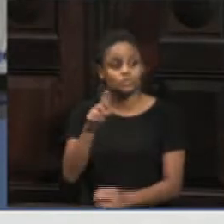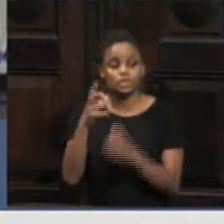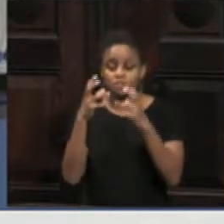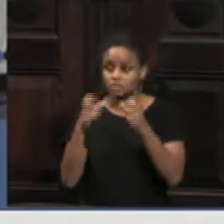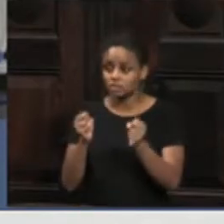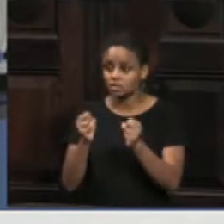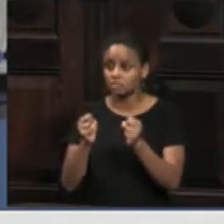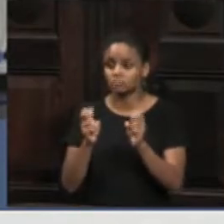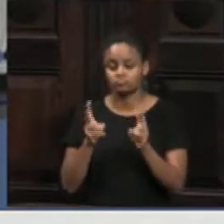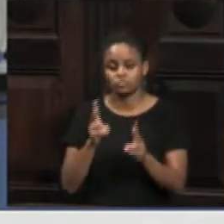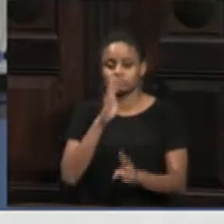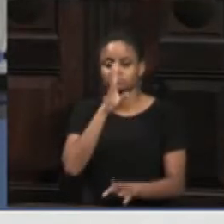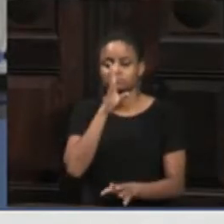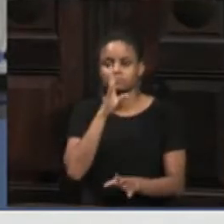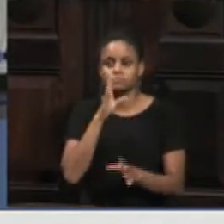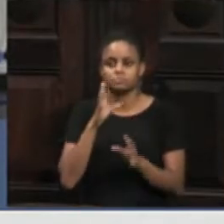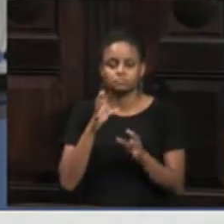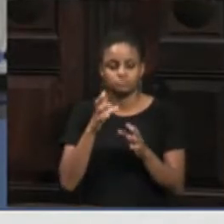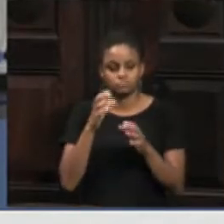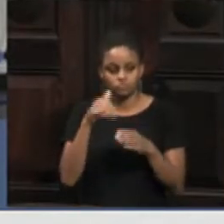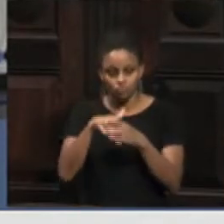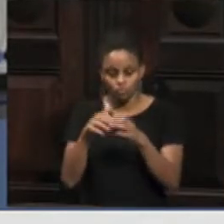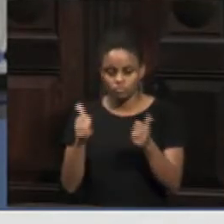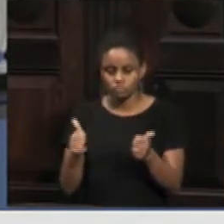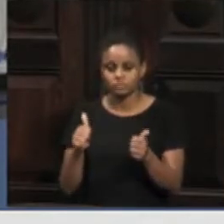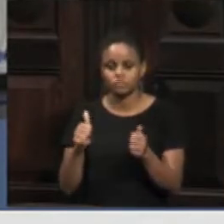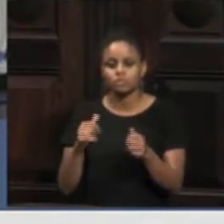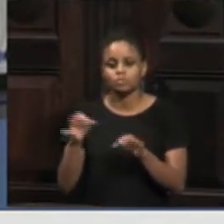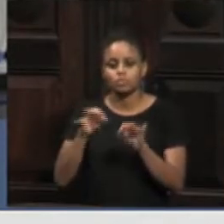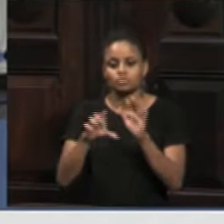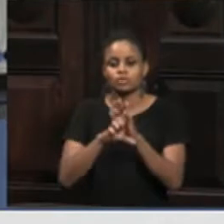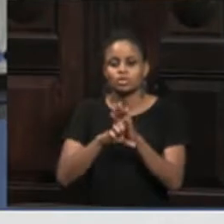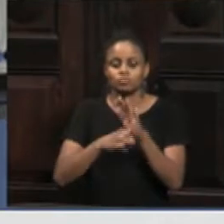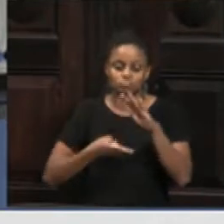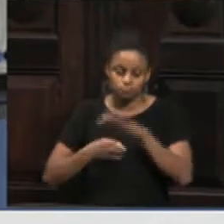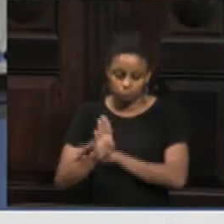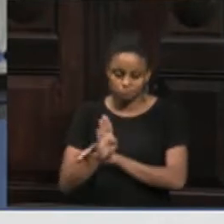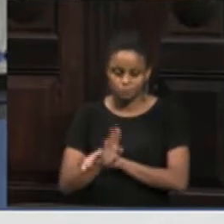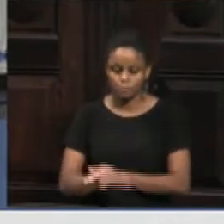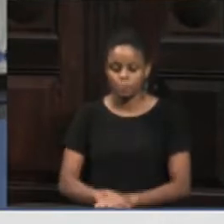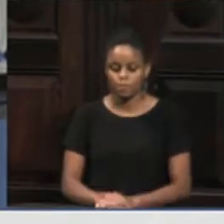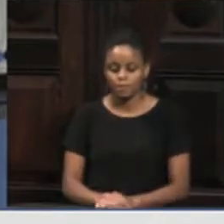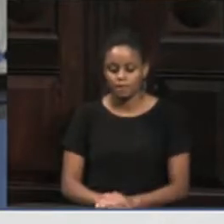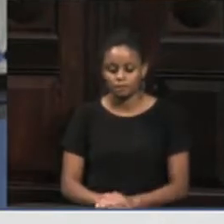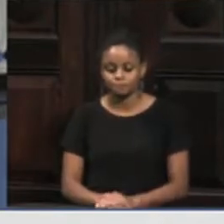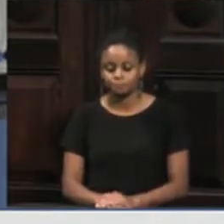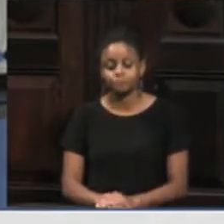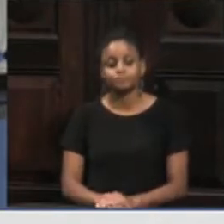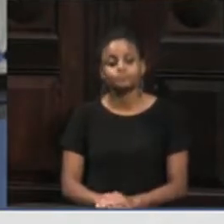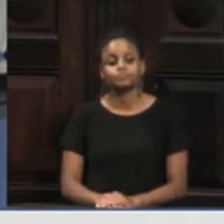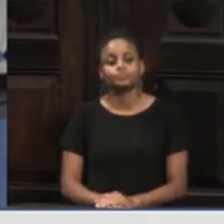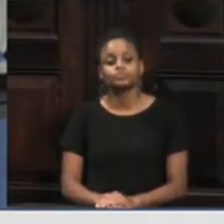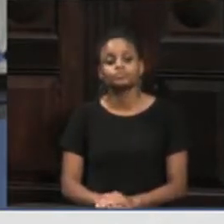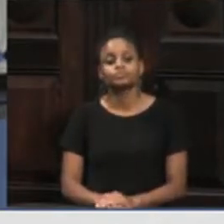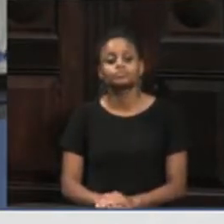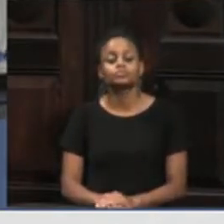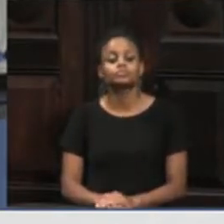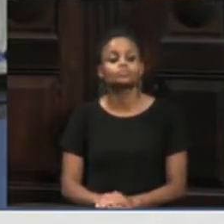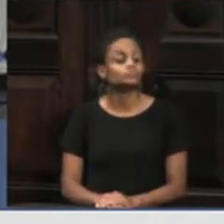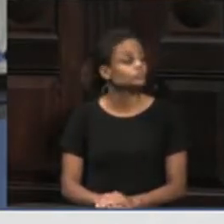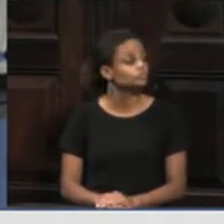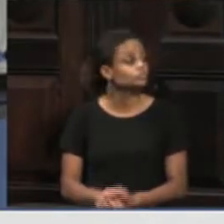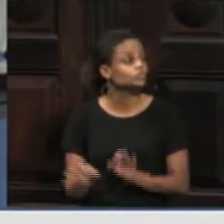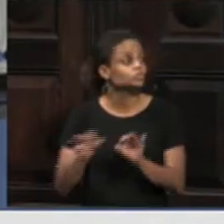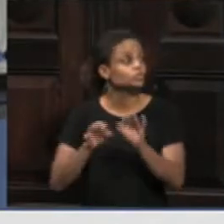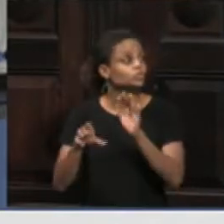permaneçam como estão. Aprovado. Vai à publicação. Anuncio. Indicação legislativa número 282/2018, de